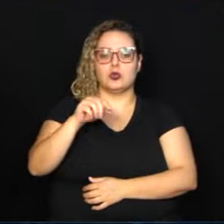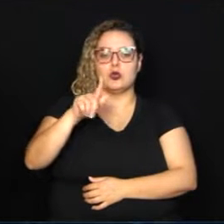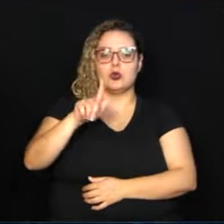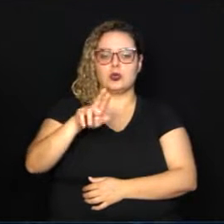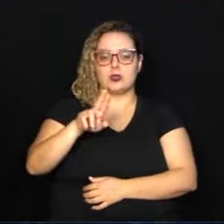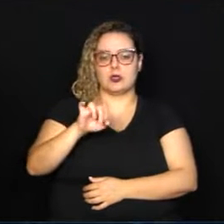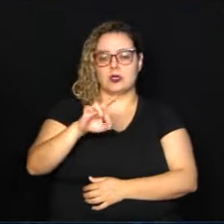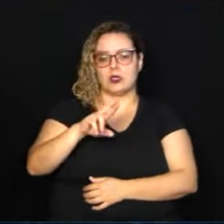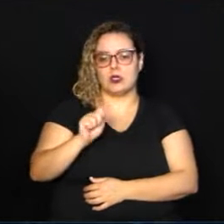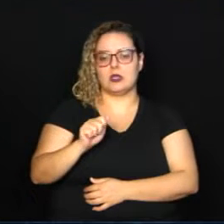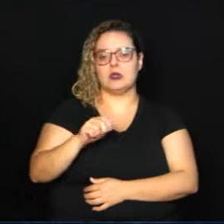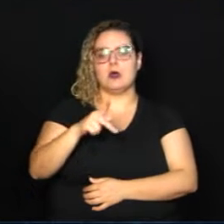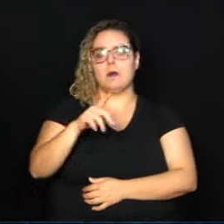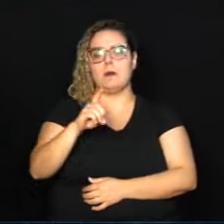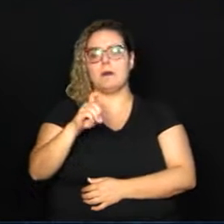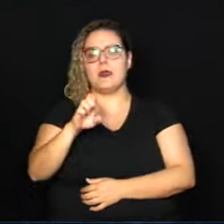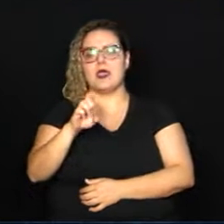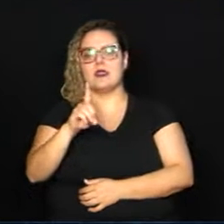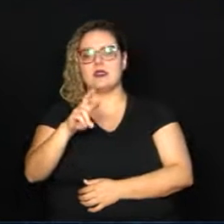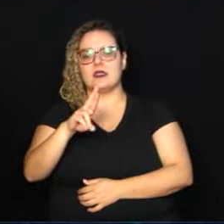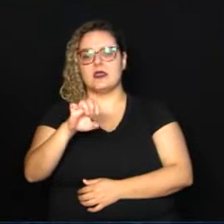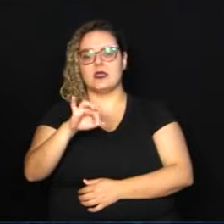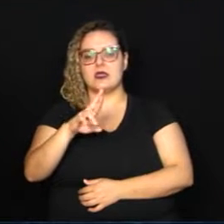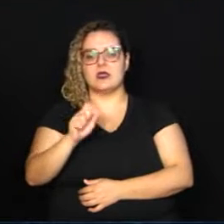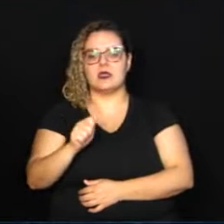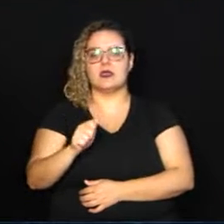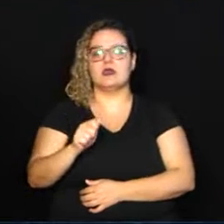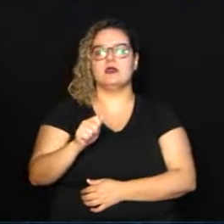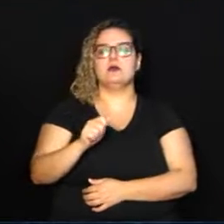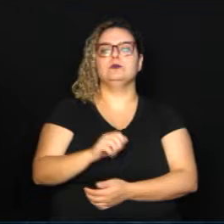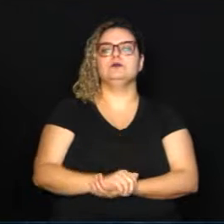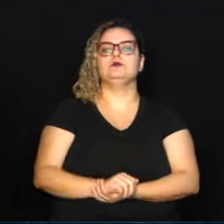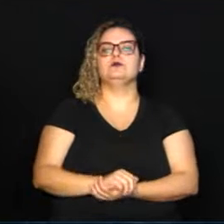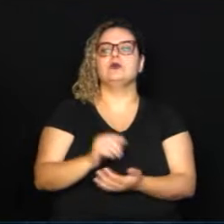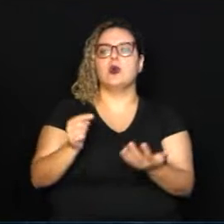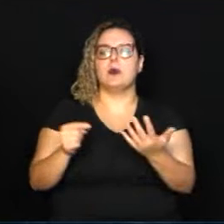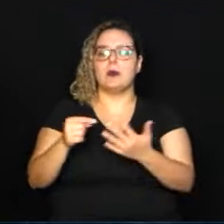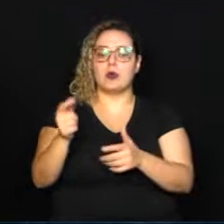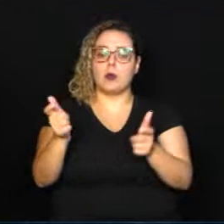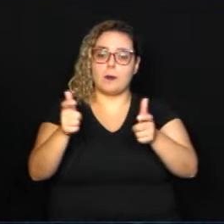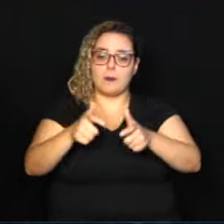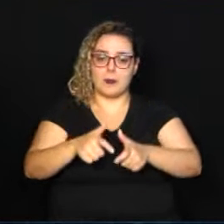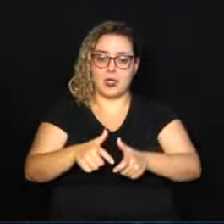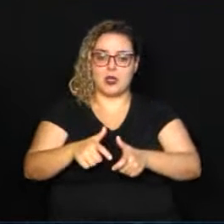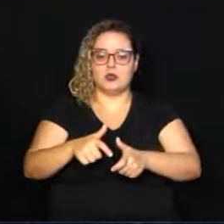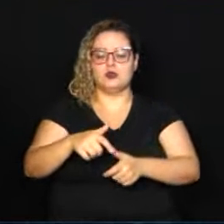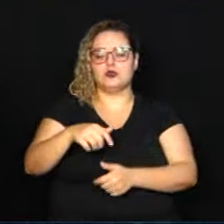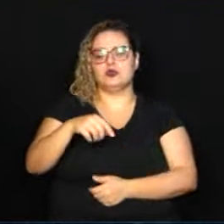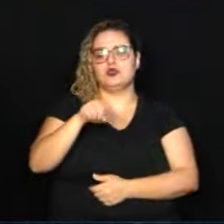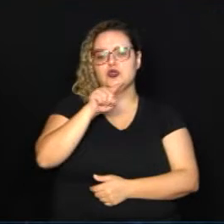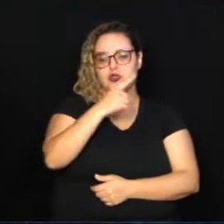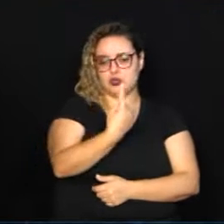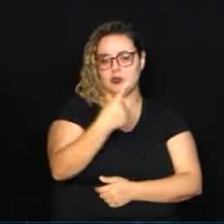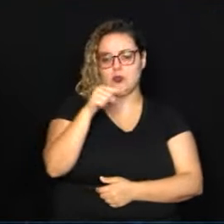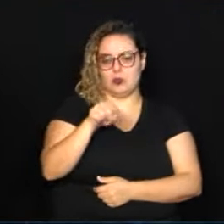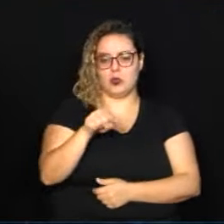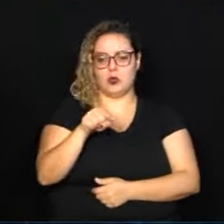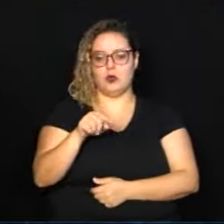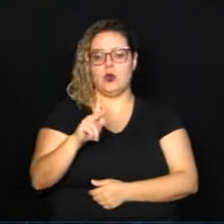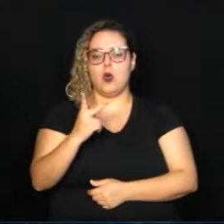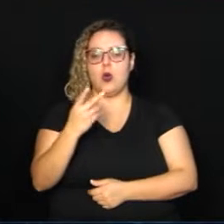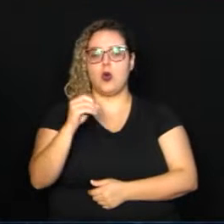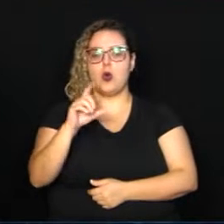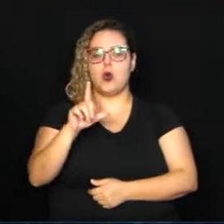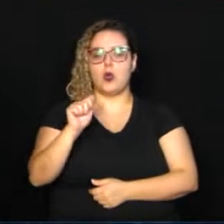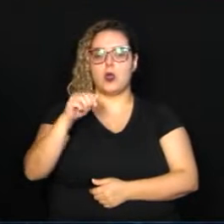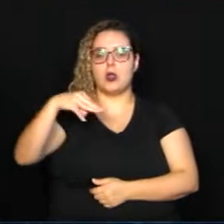Posse, Engenheiro Coelho e as únicas cidades que continuam com menos de 1.000 casos. Lembrando que Olambra, a última atualização foi no